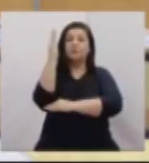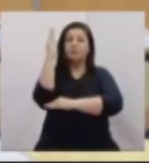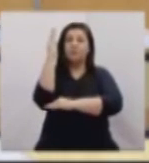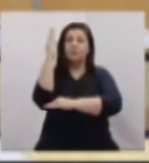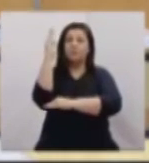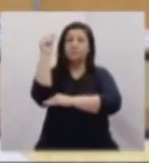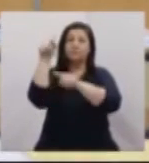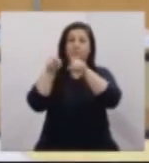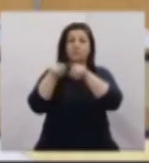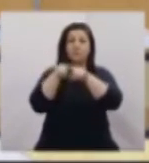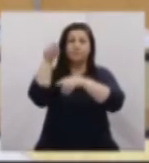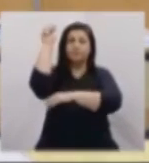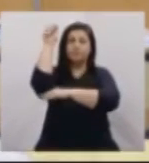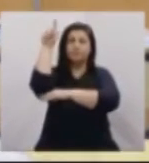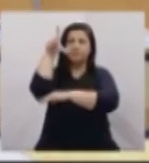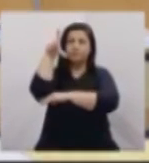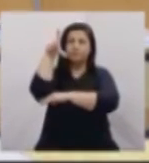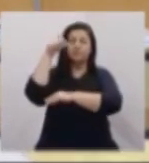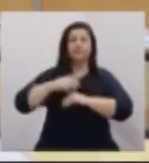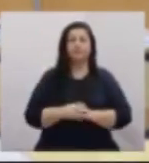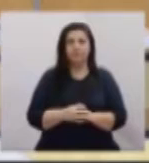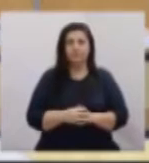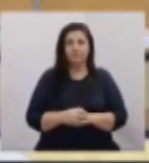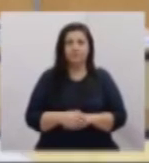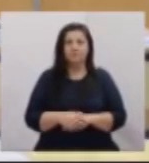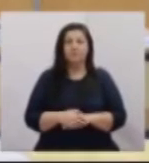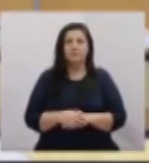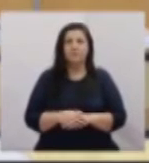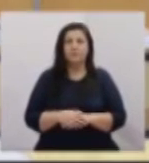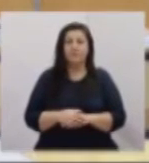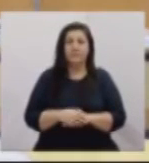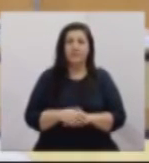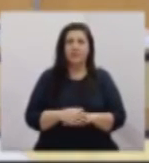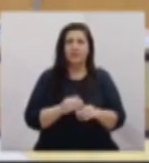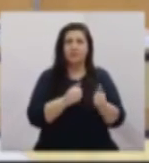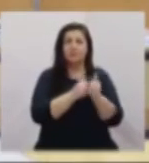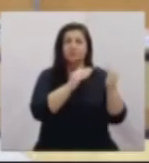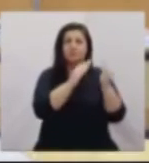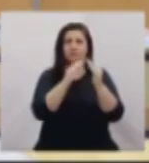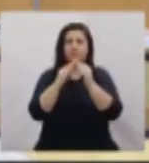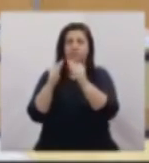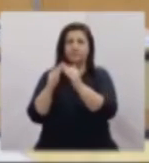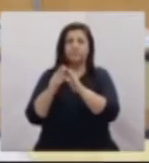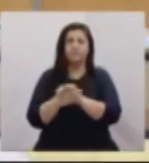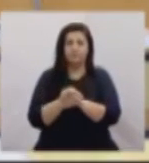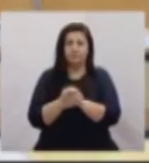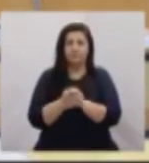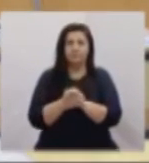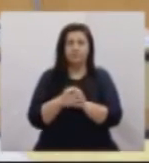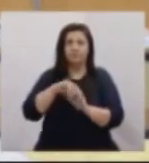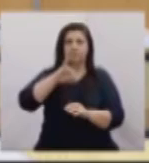braços e luminária na rua Nadim Ruston, na altura do condomínio Parque Juatinga, Jardim